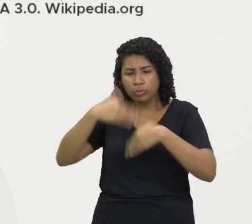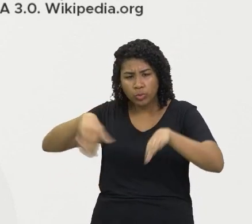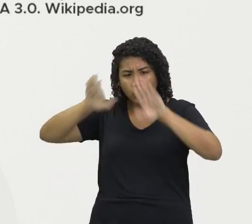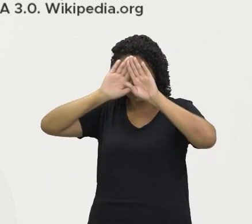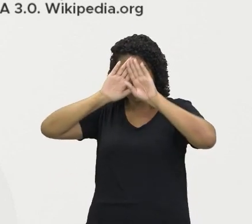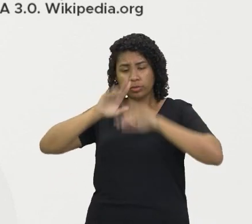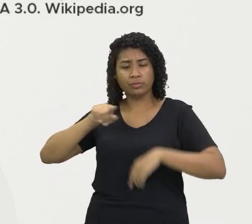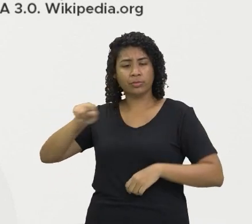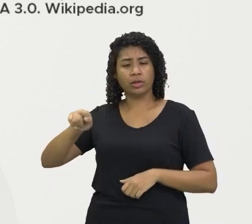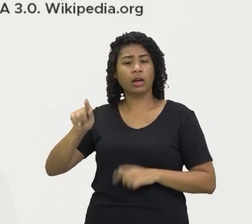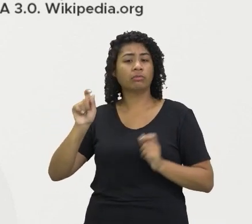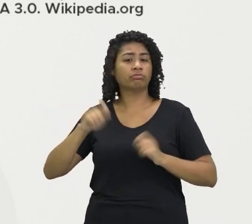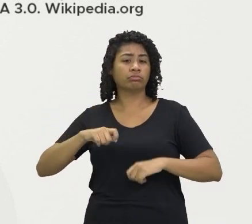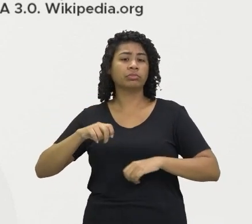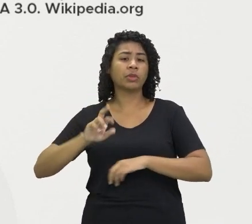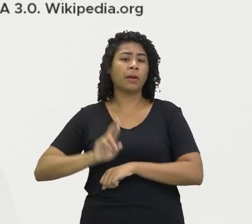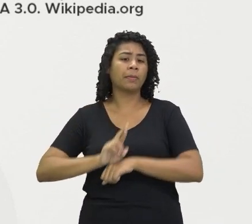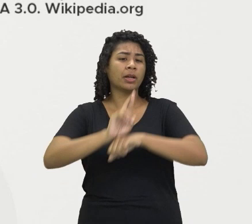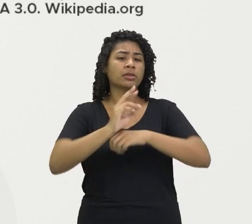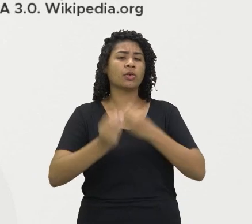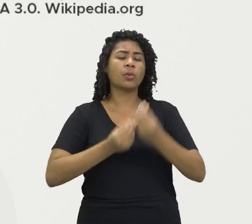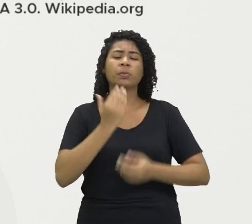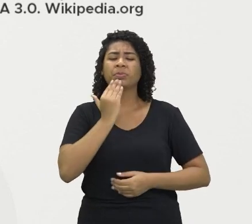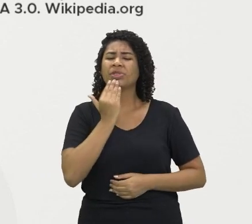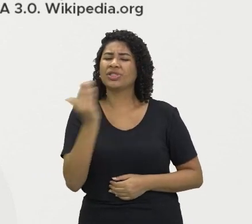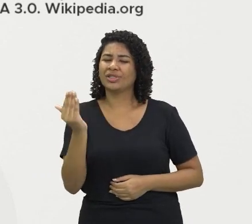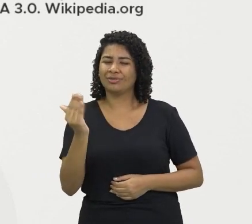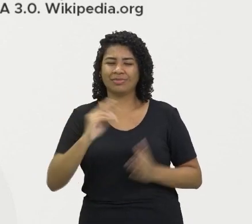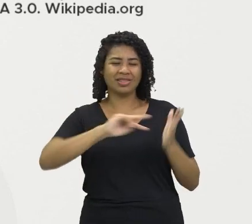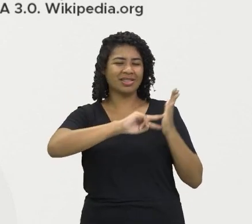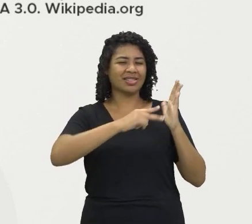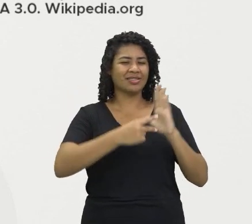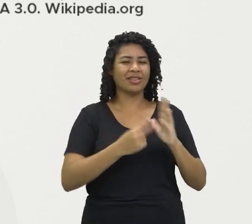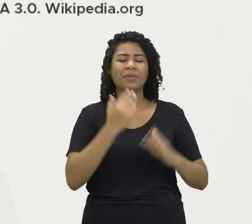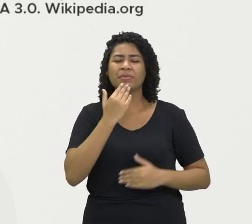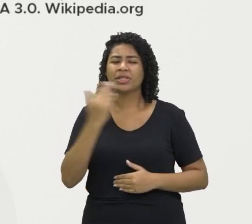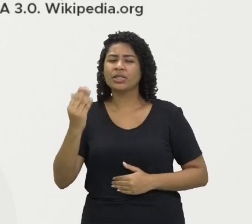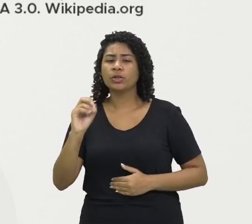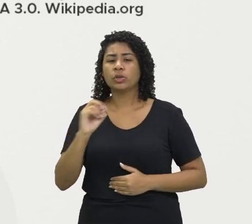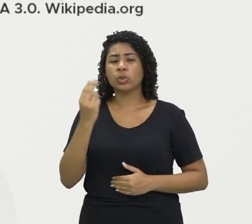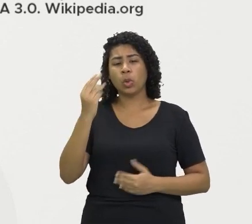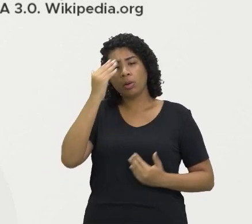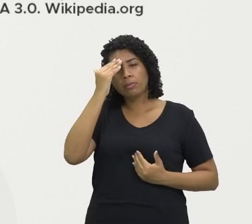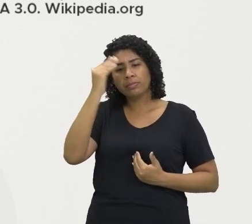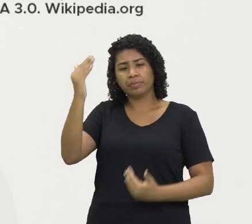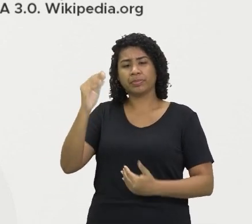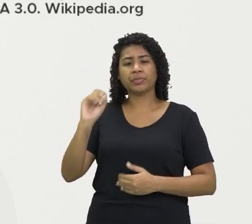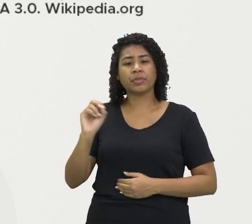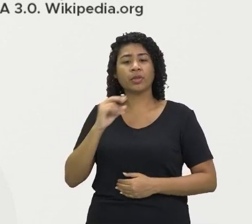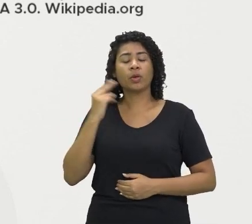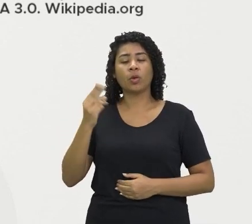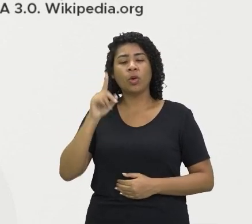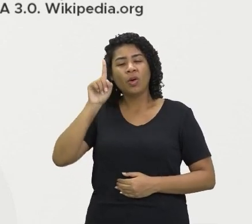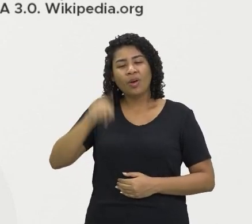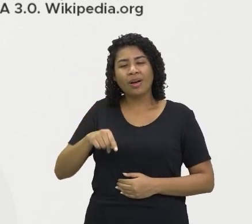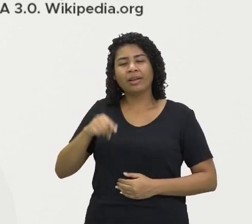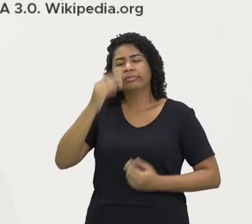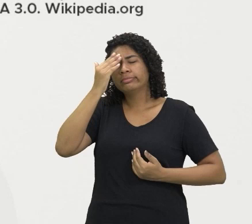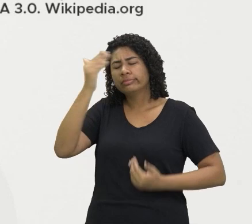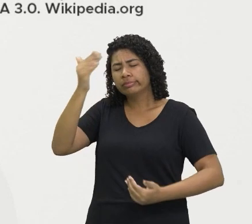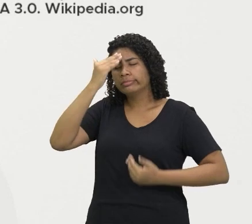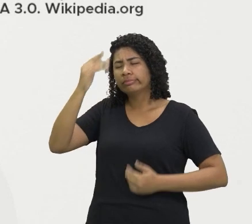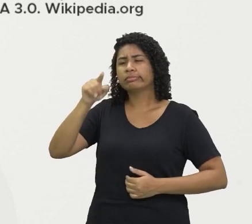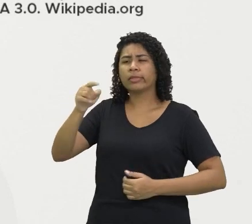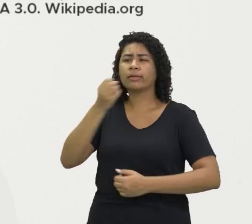ser representada com um pedido, um agradecimento ou um reconhecimento